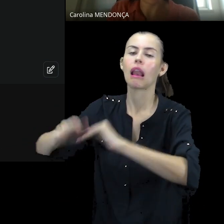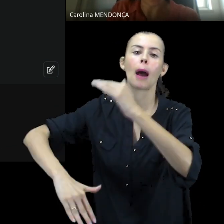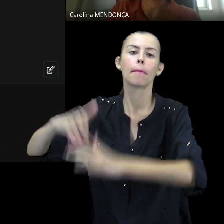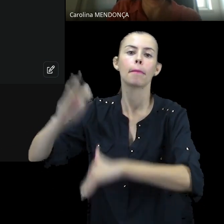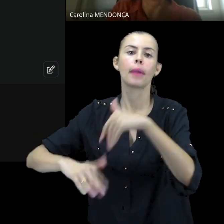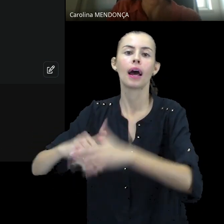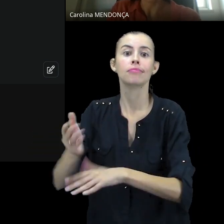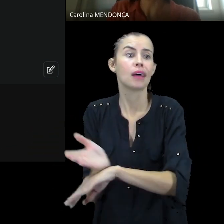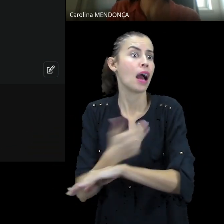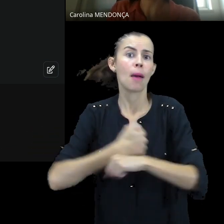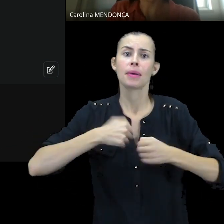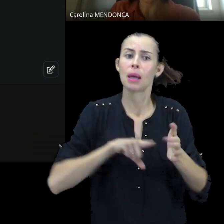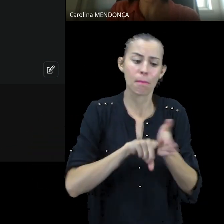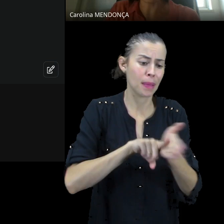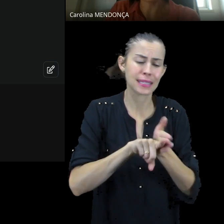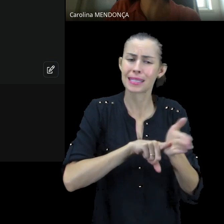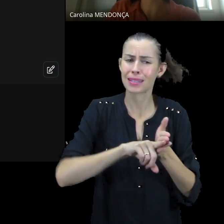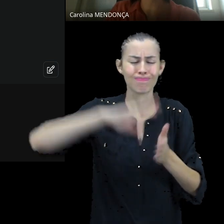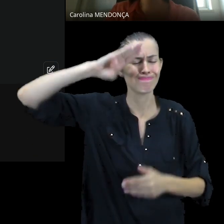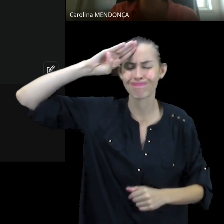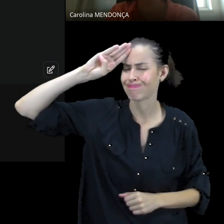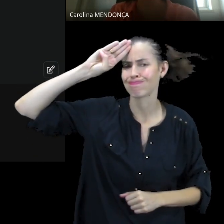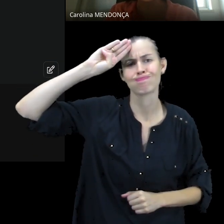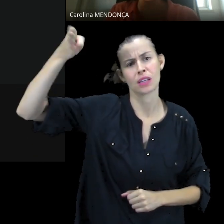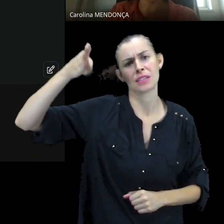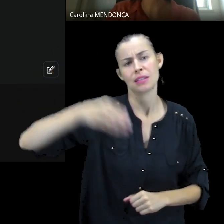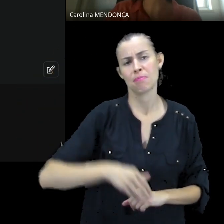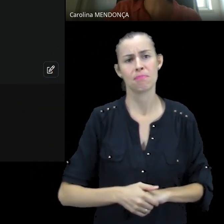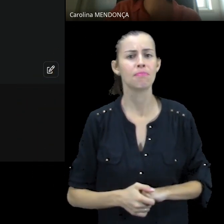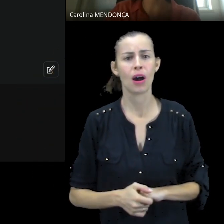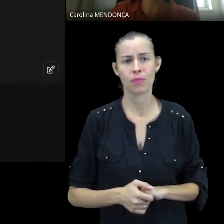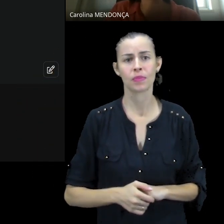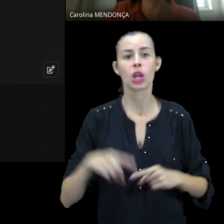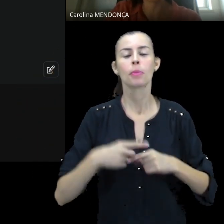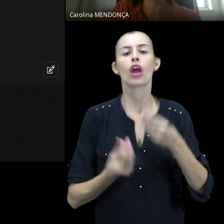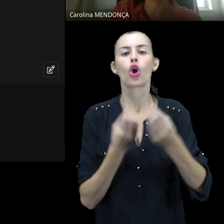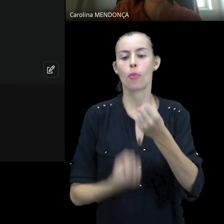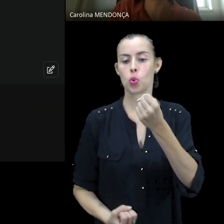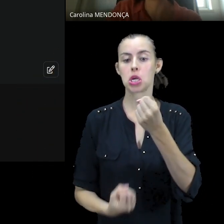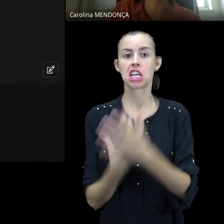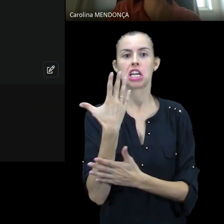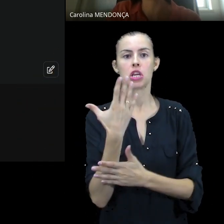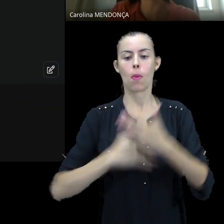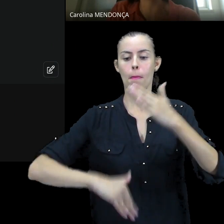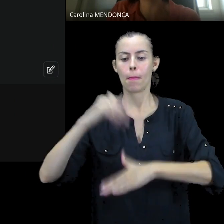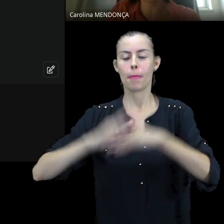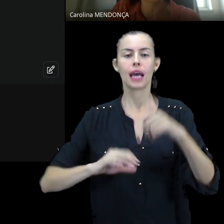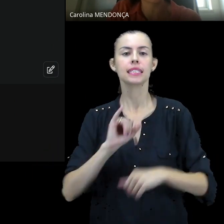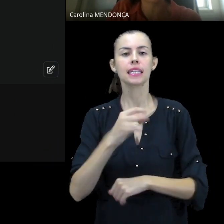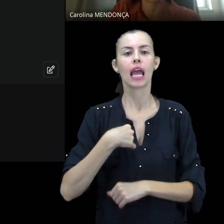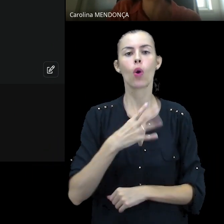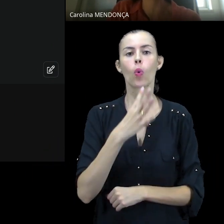fazer uma aplicação, ou ela é elemento para, né, desenvolvimento de outras pesquisas. Então, não